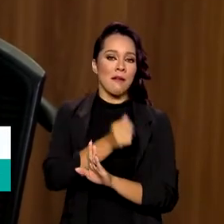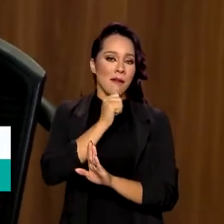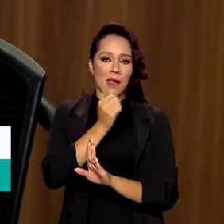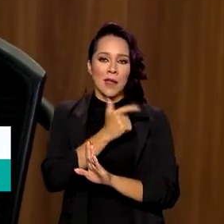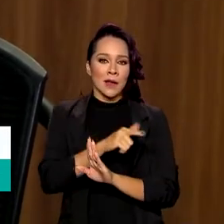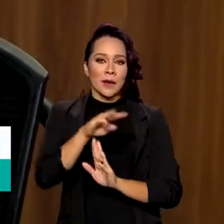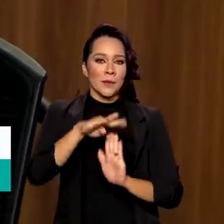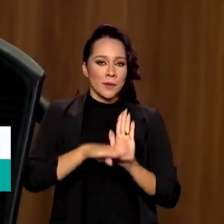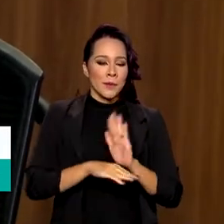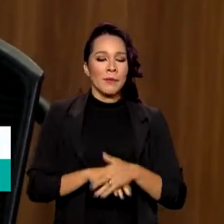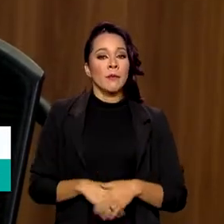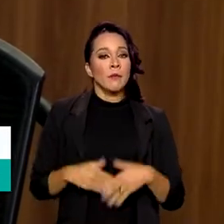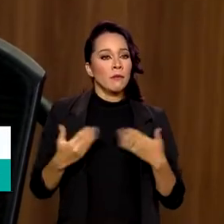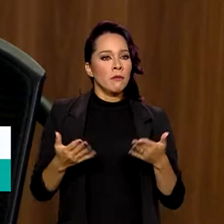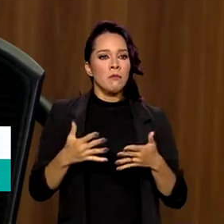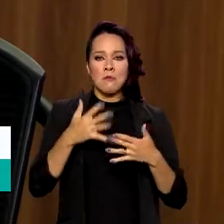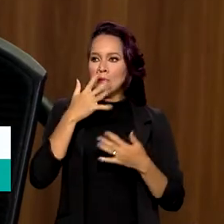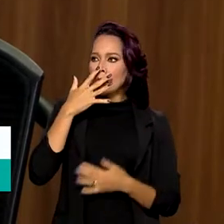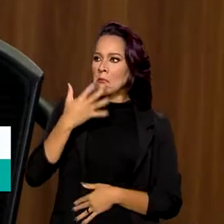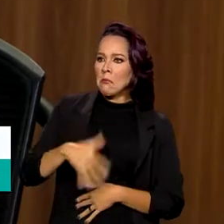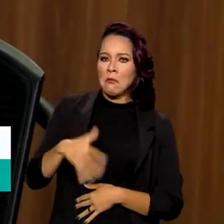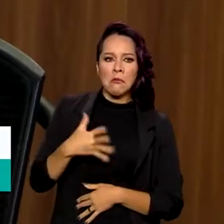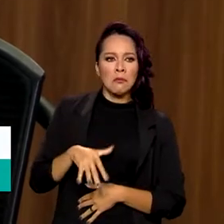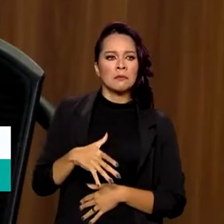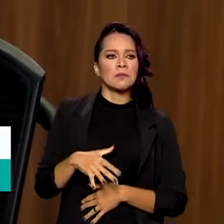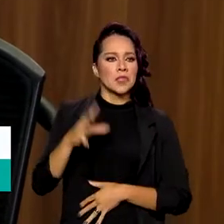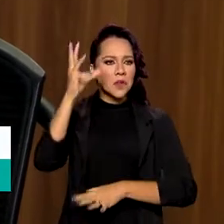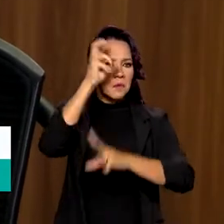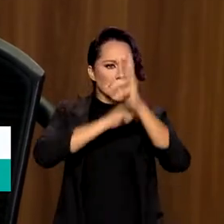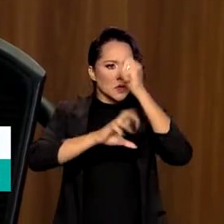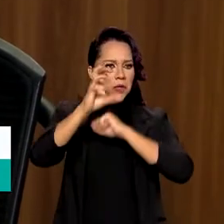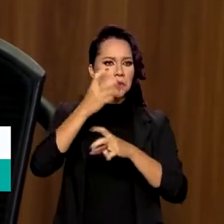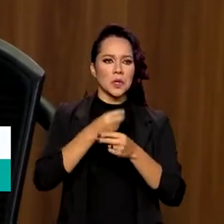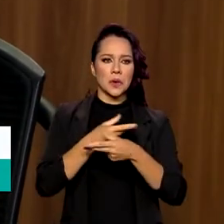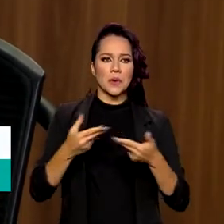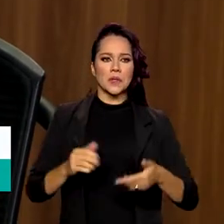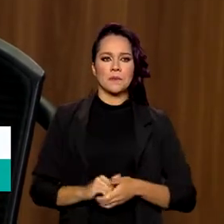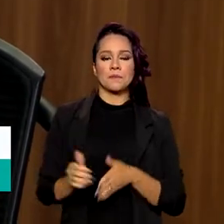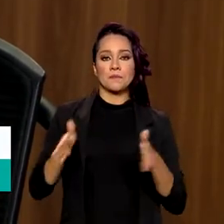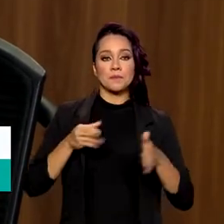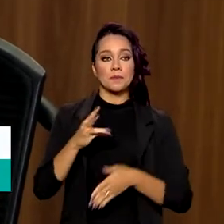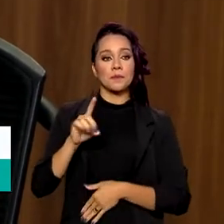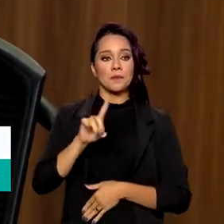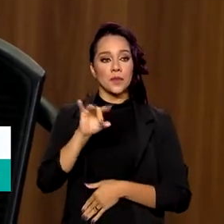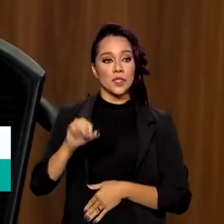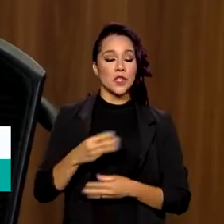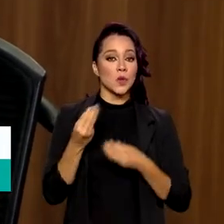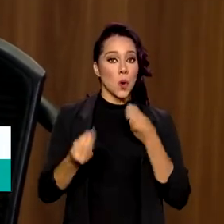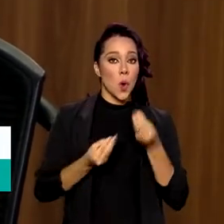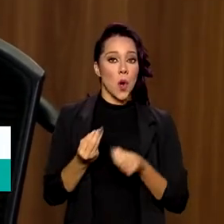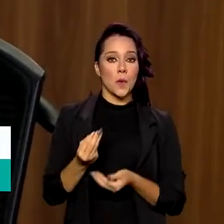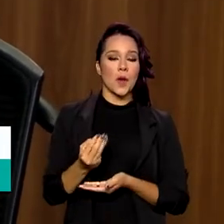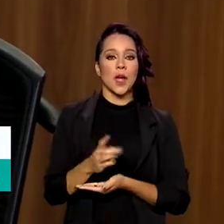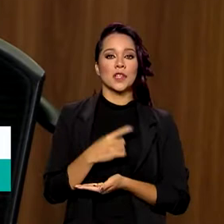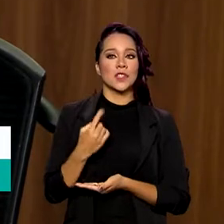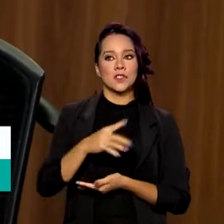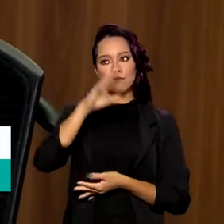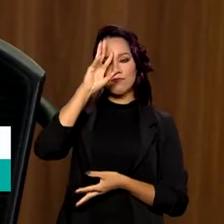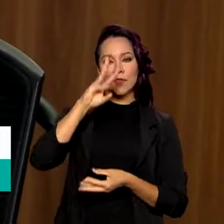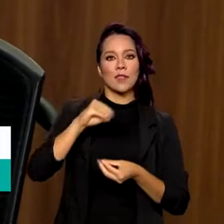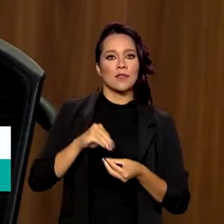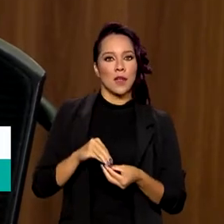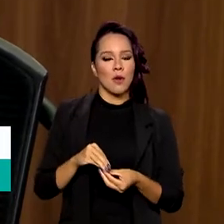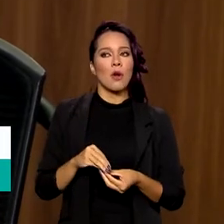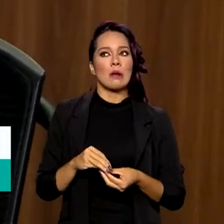ainda não tinha o programa então é surpreendente e de muita aprendizado porque nesses 30 dias como a gente entendeu